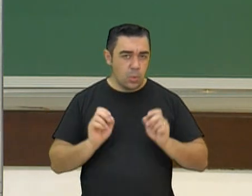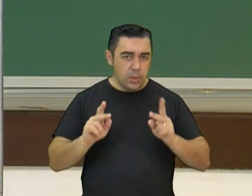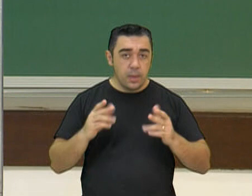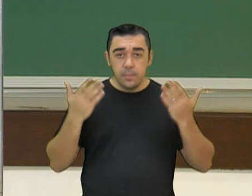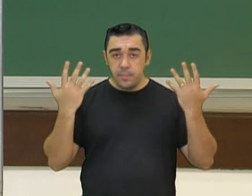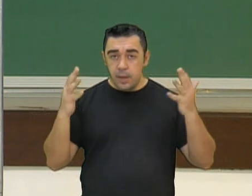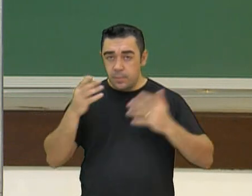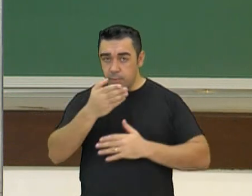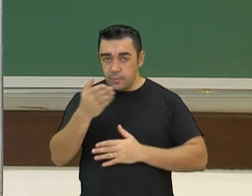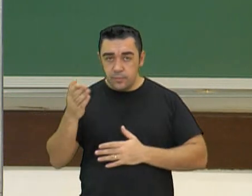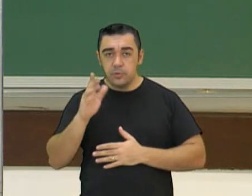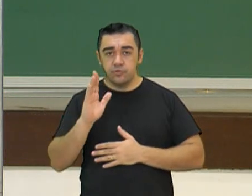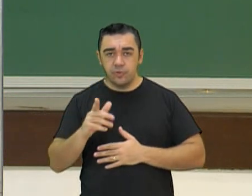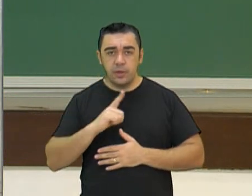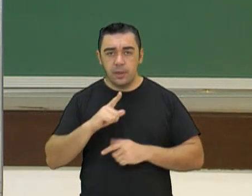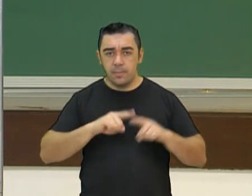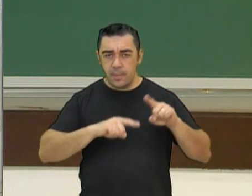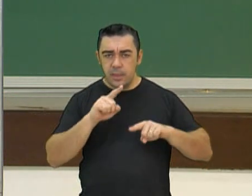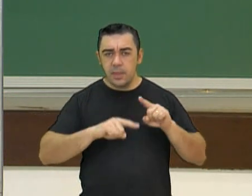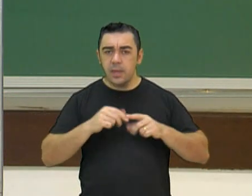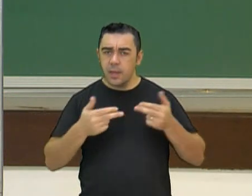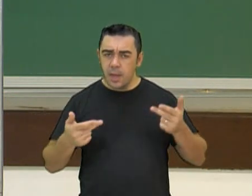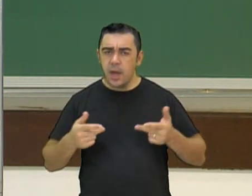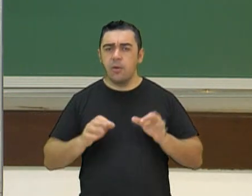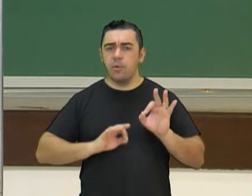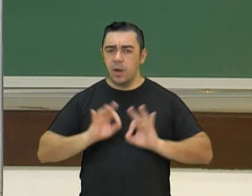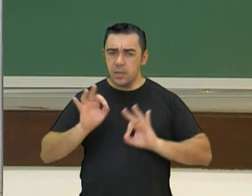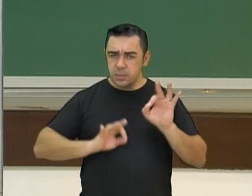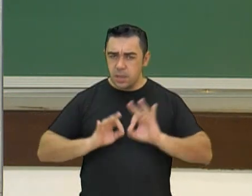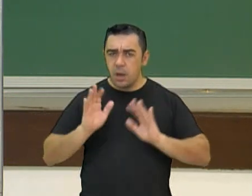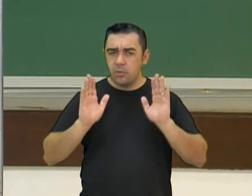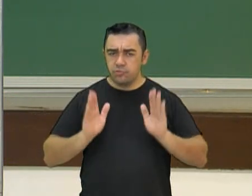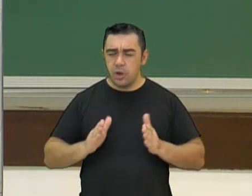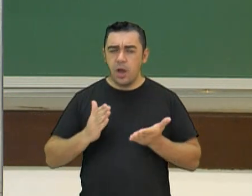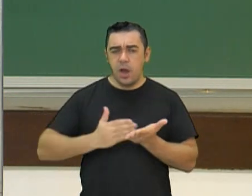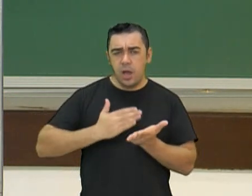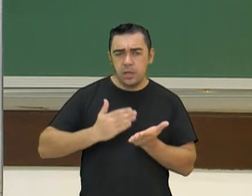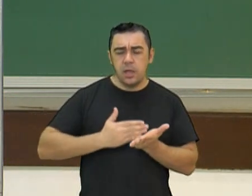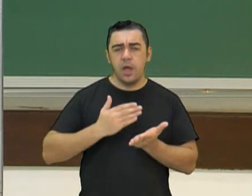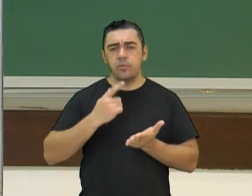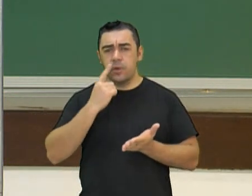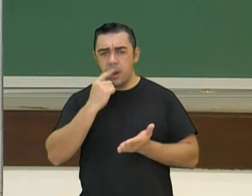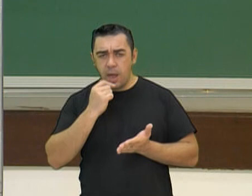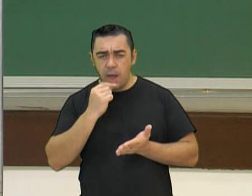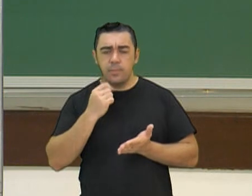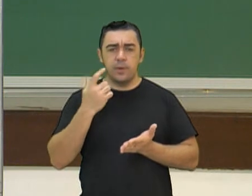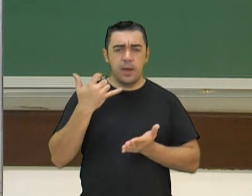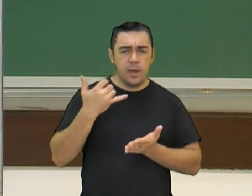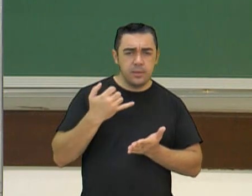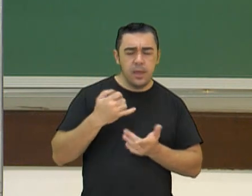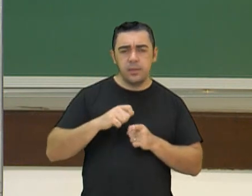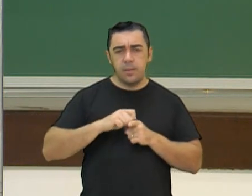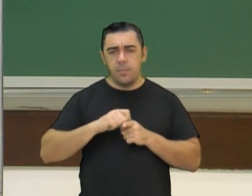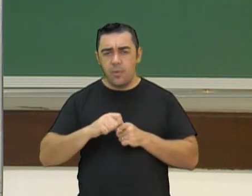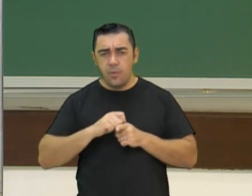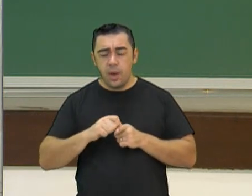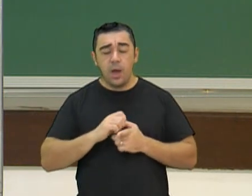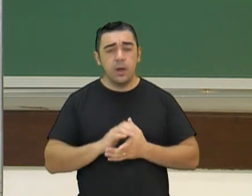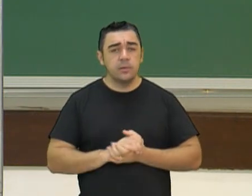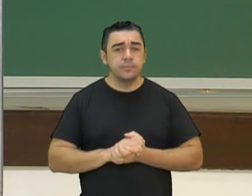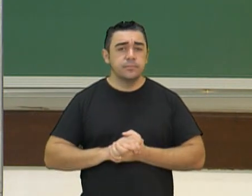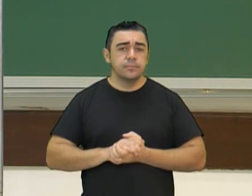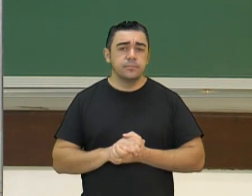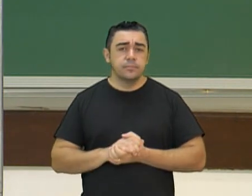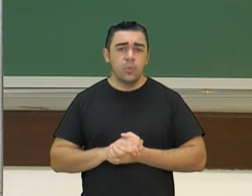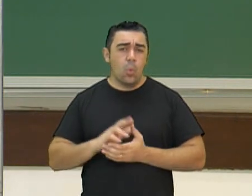para quem já está aí com os materiais organizados, né? Espero que já tenham pego lá o caderno, o lápis, a borracha, né? A